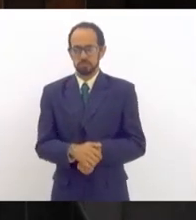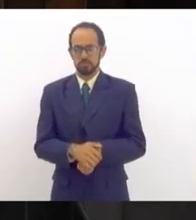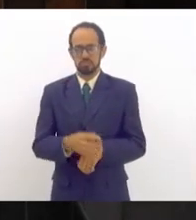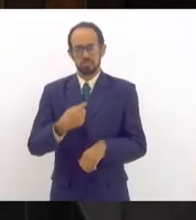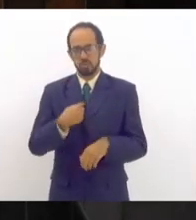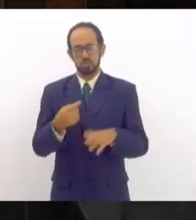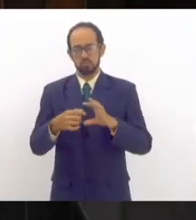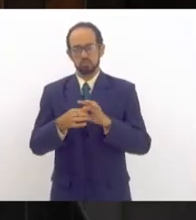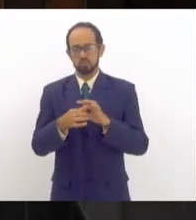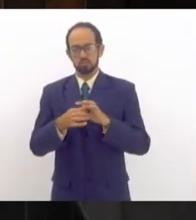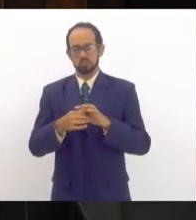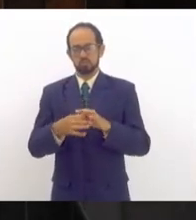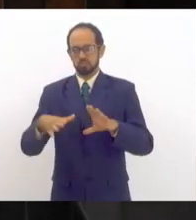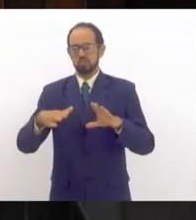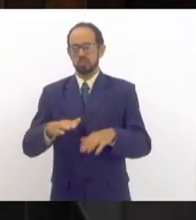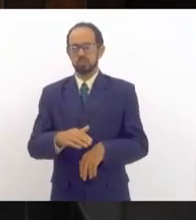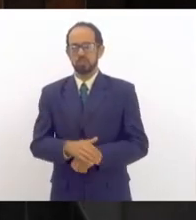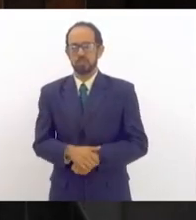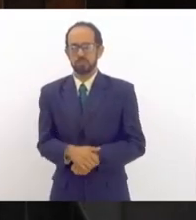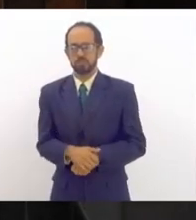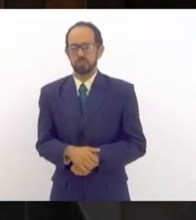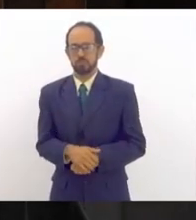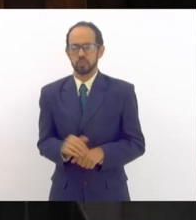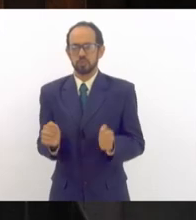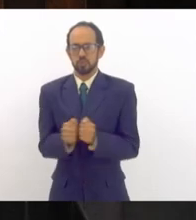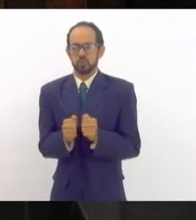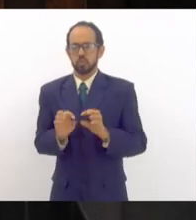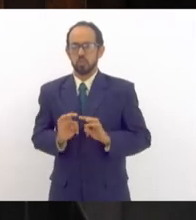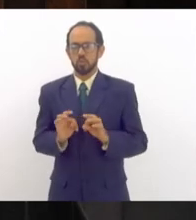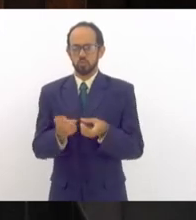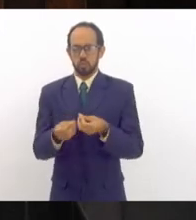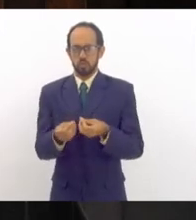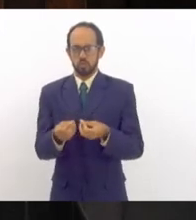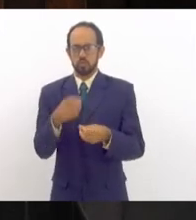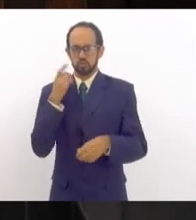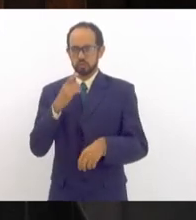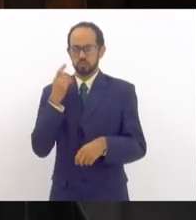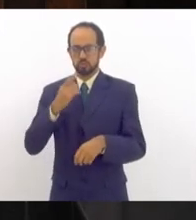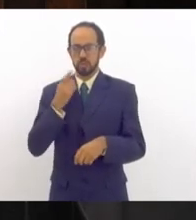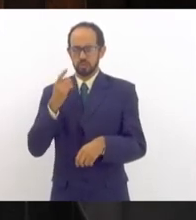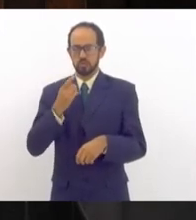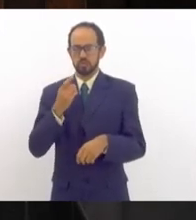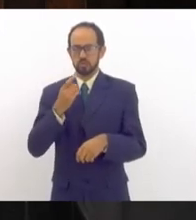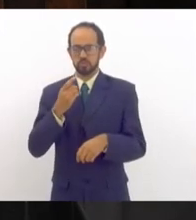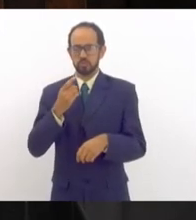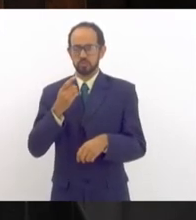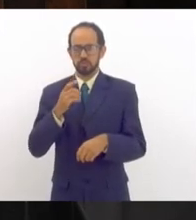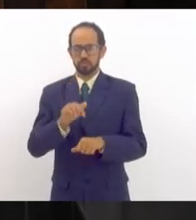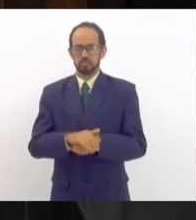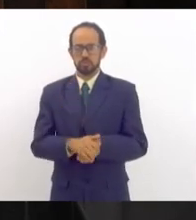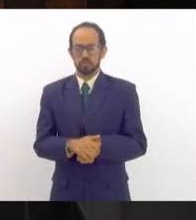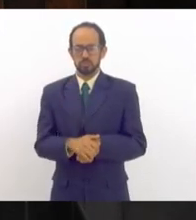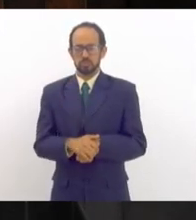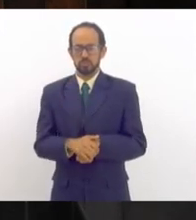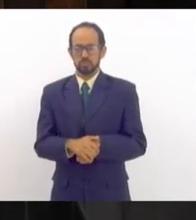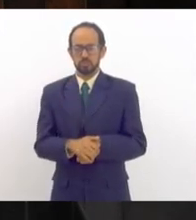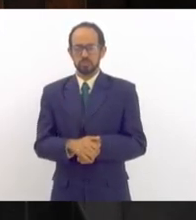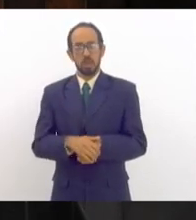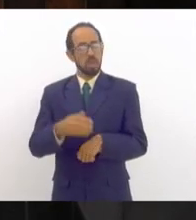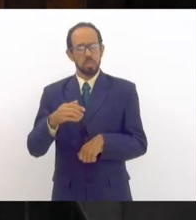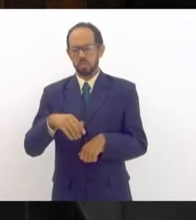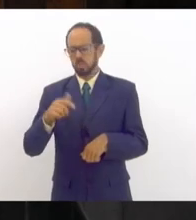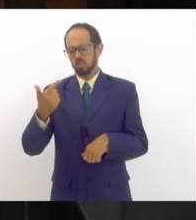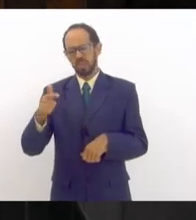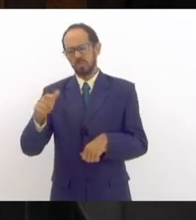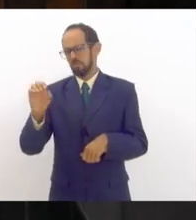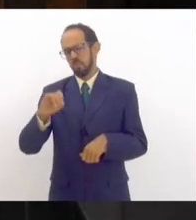Presidente aqui com todos os pares e dependente da Opção ideológica de cada um ser de esquerda de